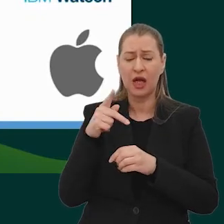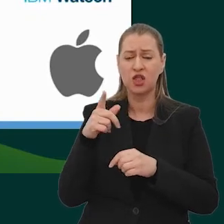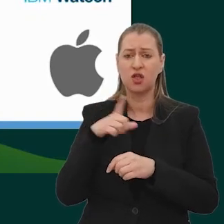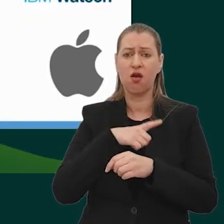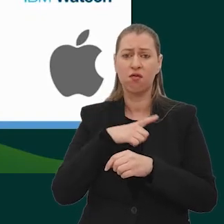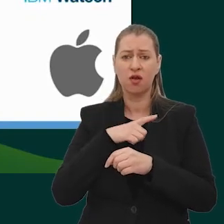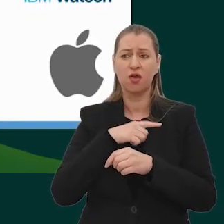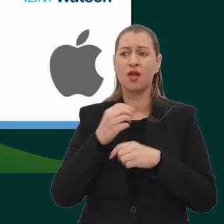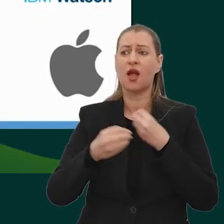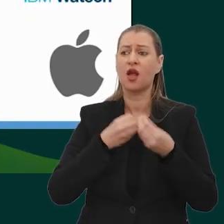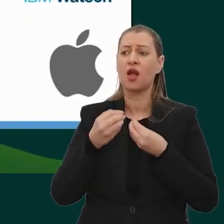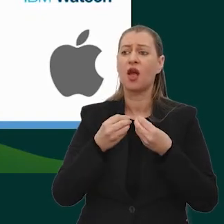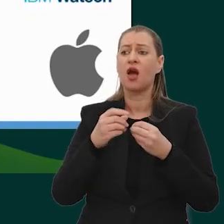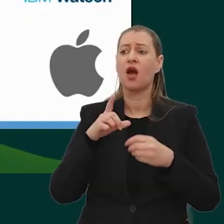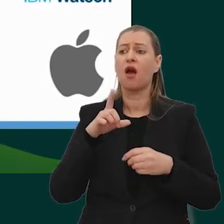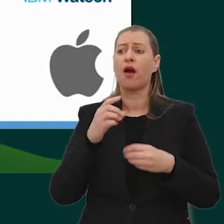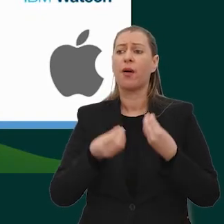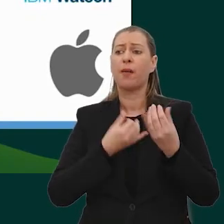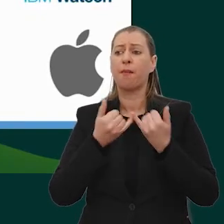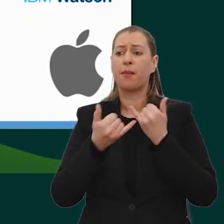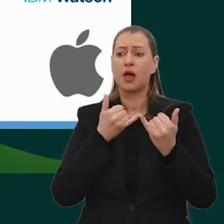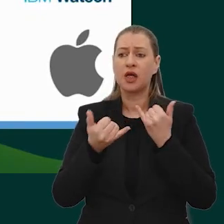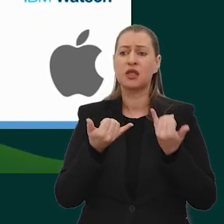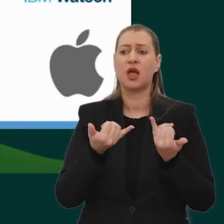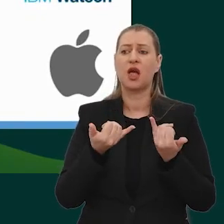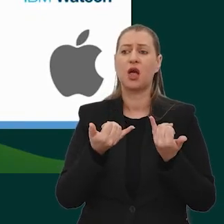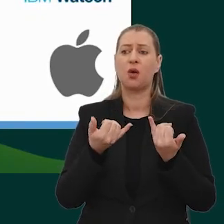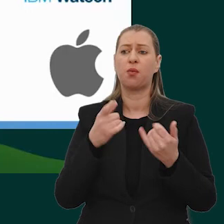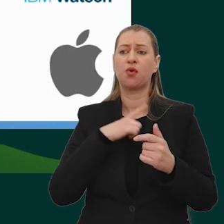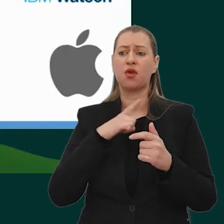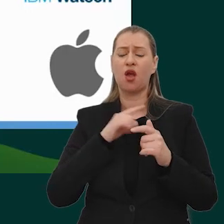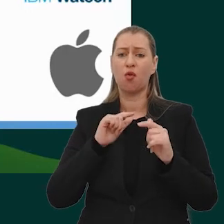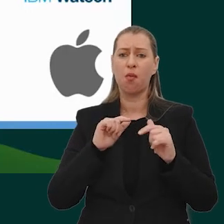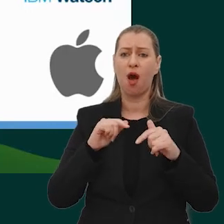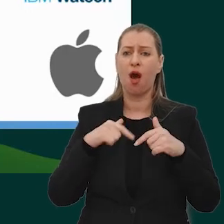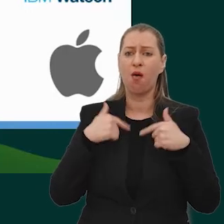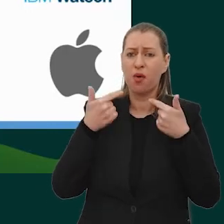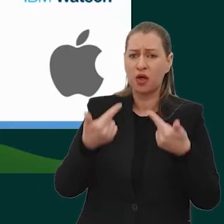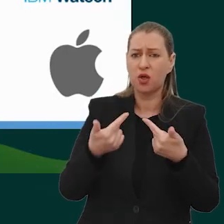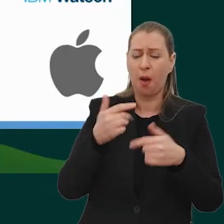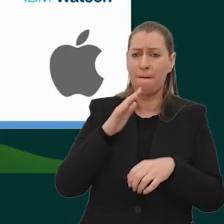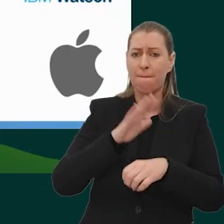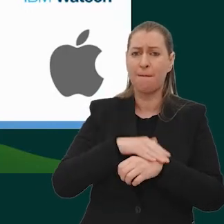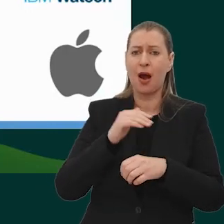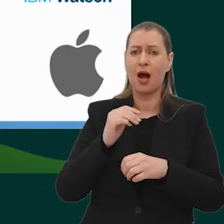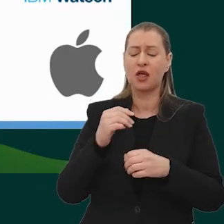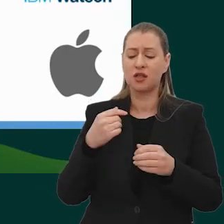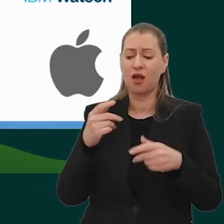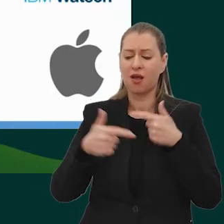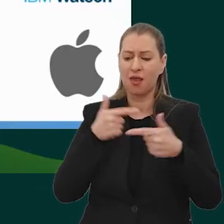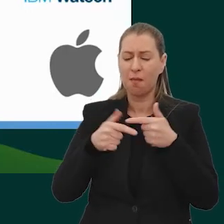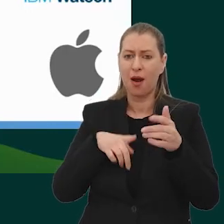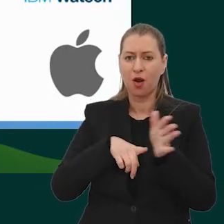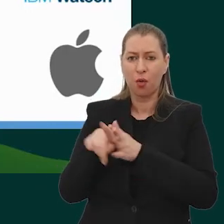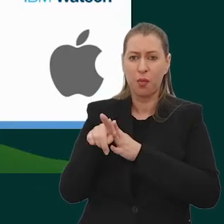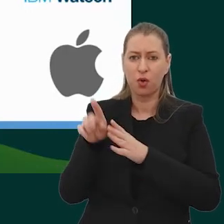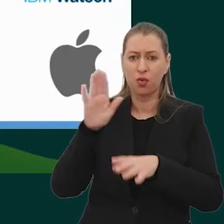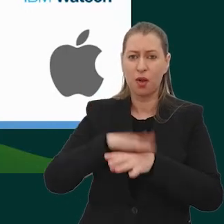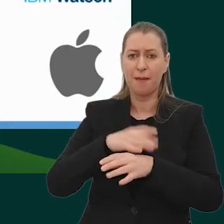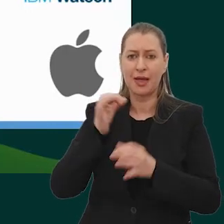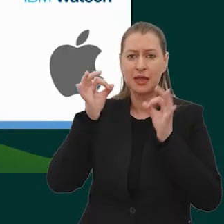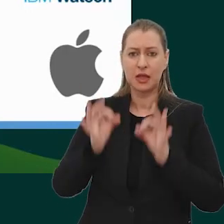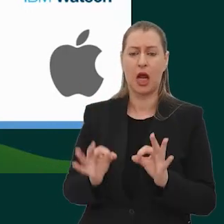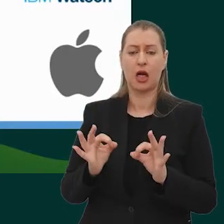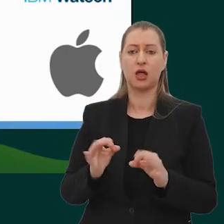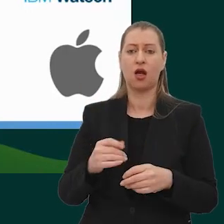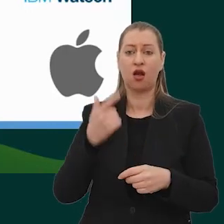performance um pouquinho mais retrocessa, porque ele trabalha com perguntas um pouco mais rígidas,